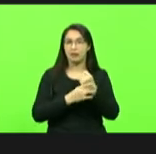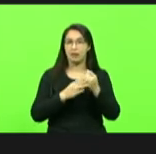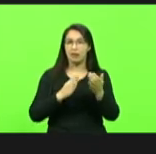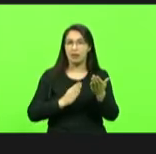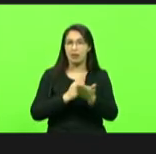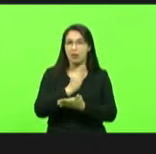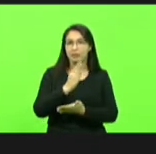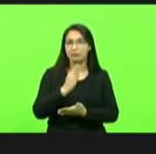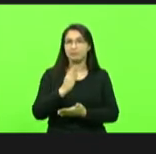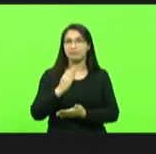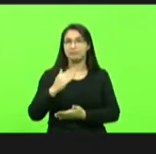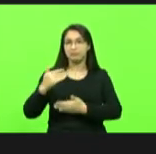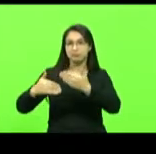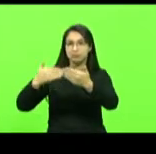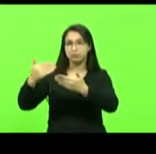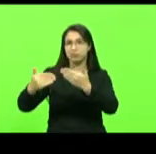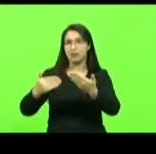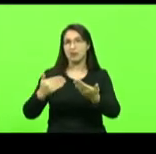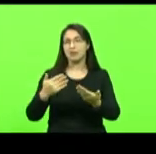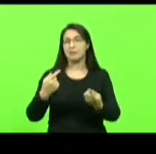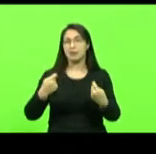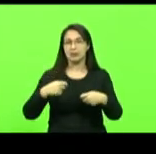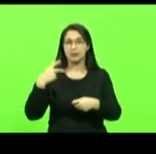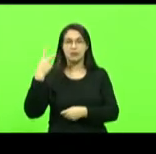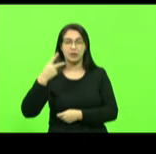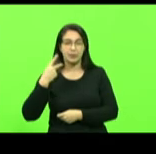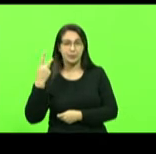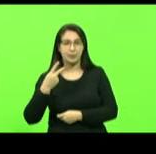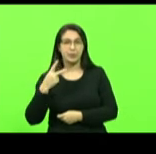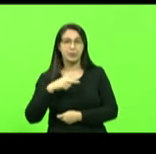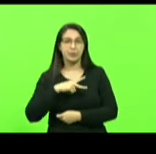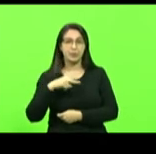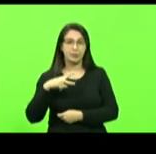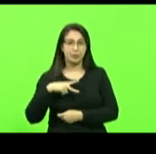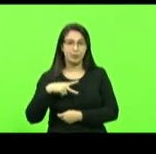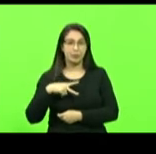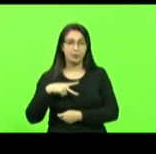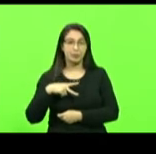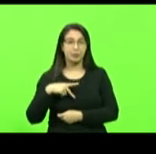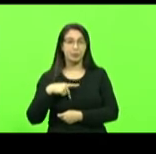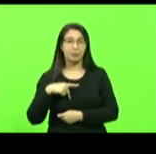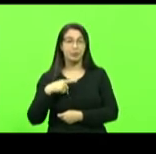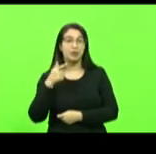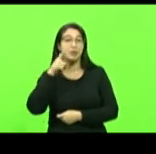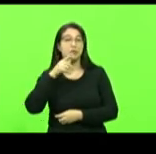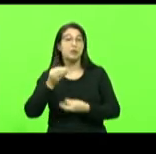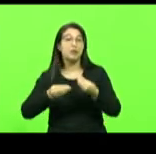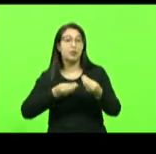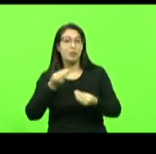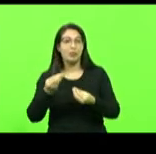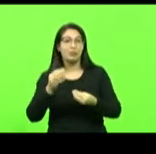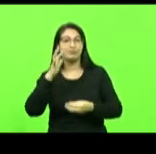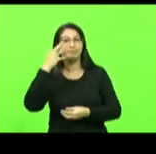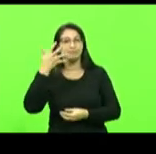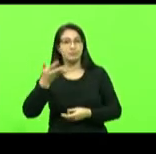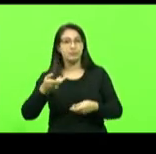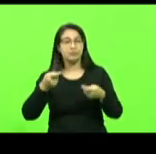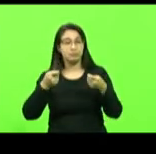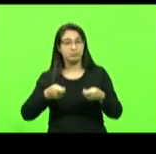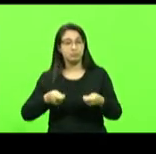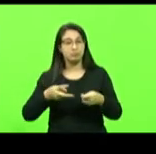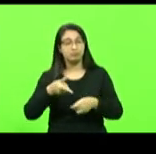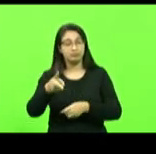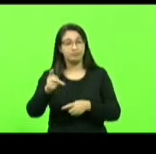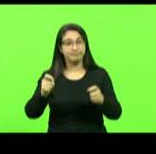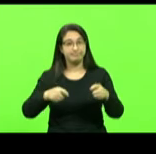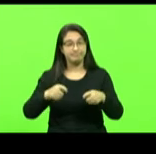gente precisa, né? Uma política pública vai depender de soluções permanentes. E aí, por fim, só ponderar, né, que é